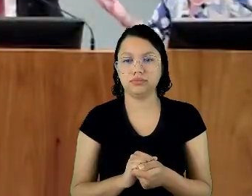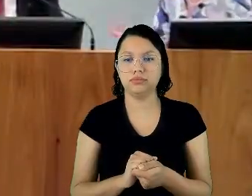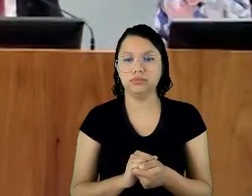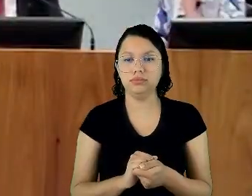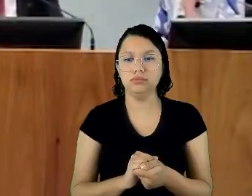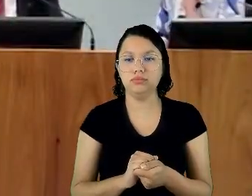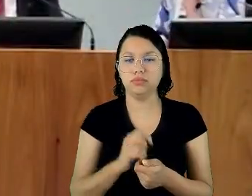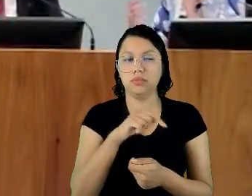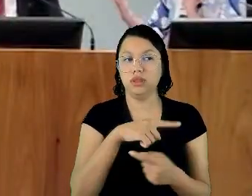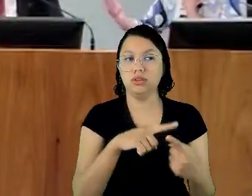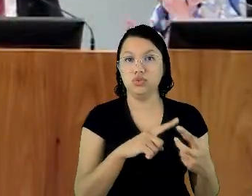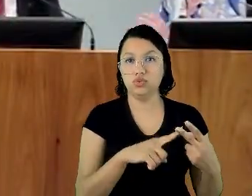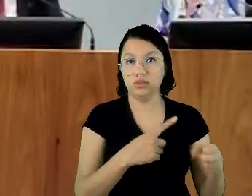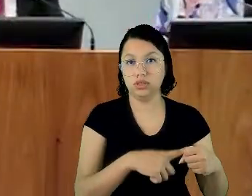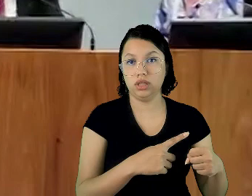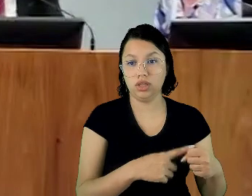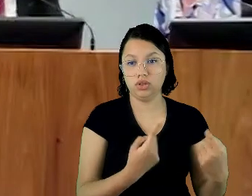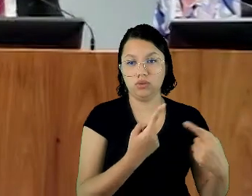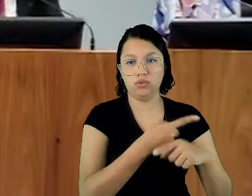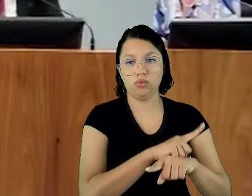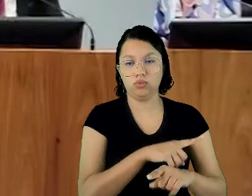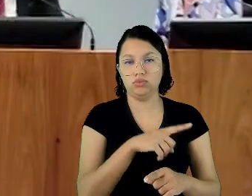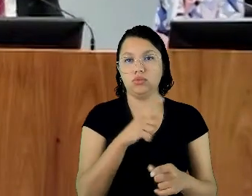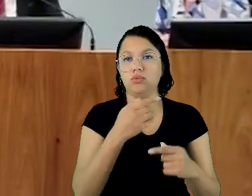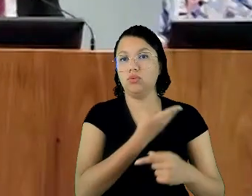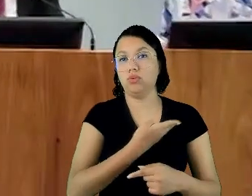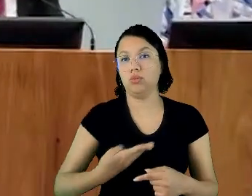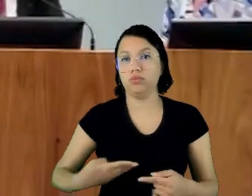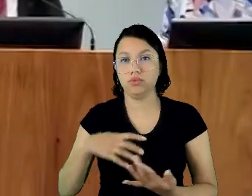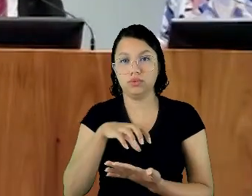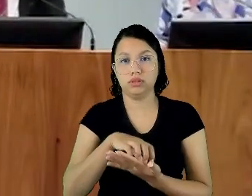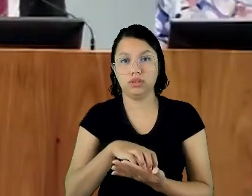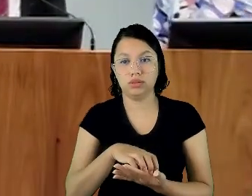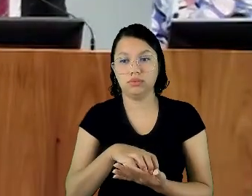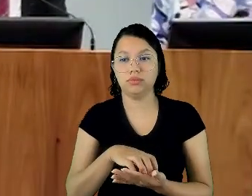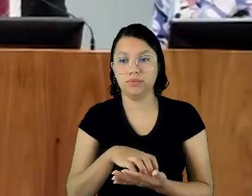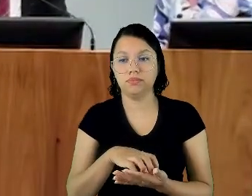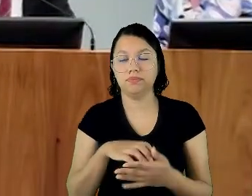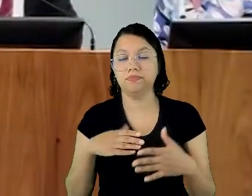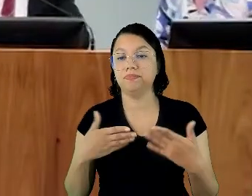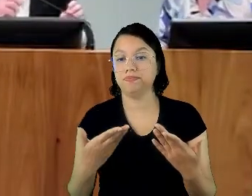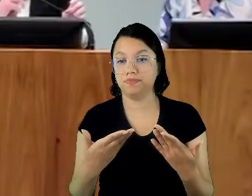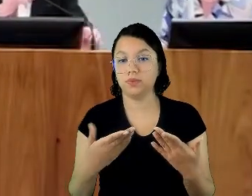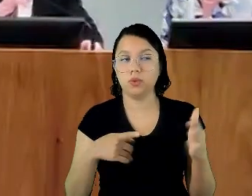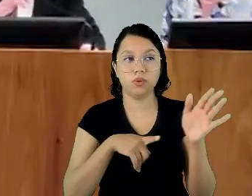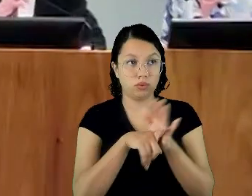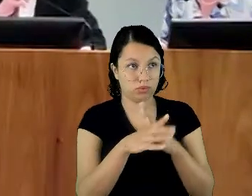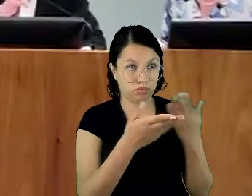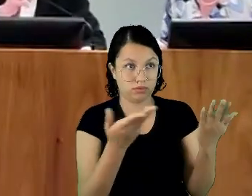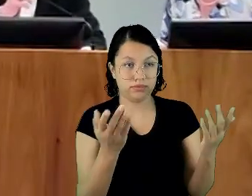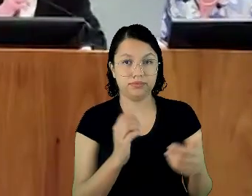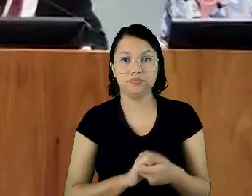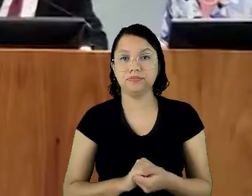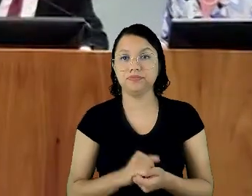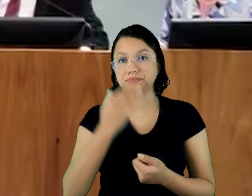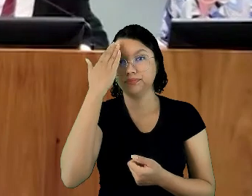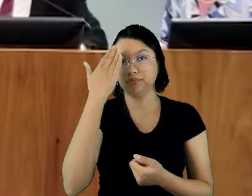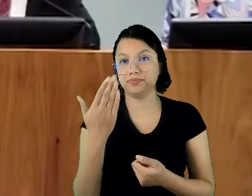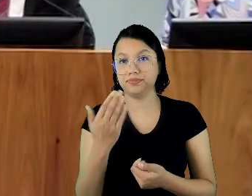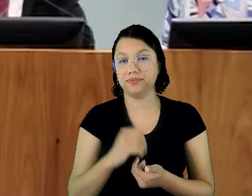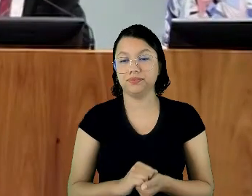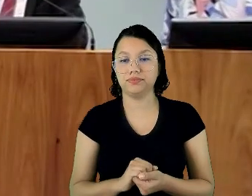Então, essa provocação que eu lanço aos senhores. Muito obrigada. Obrigado, doutora Ana. Senador?